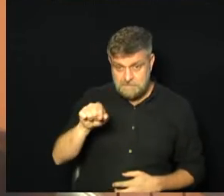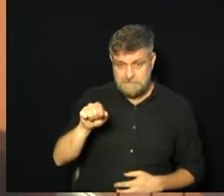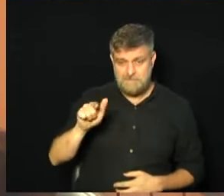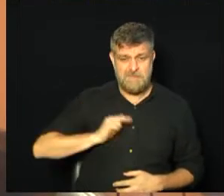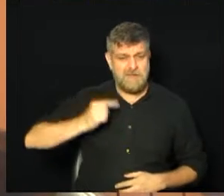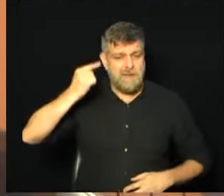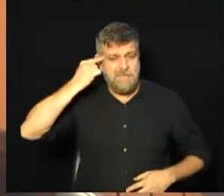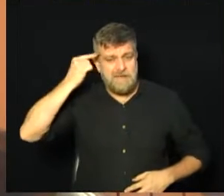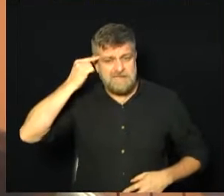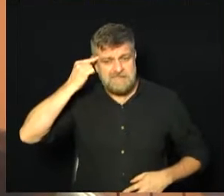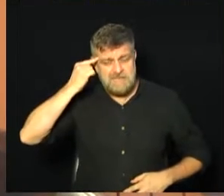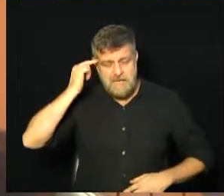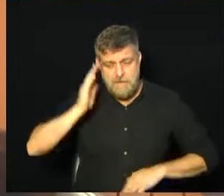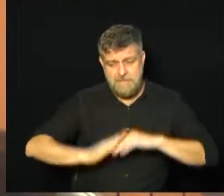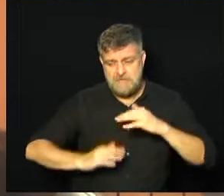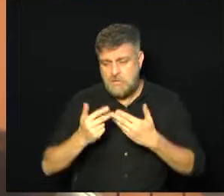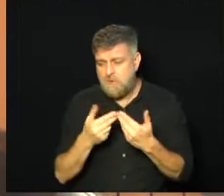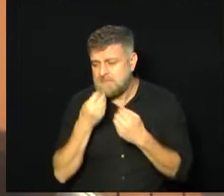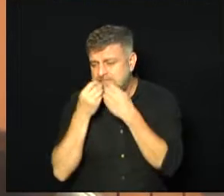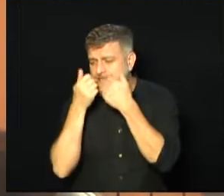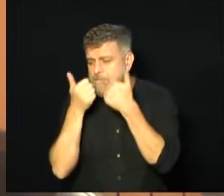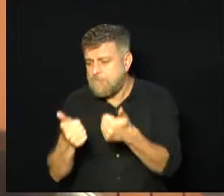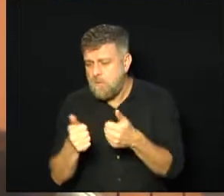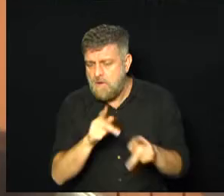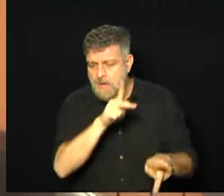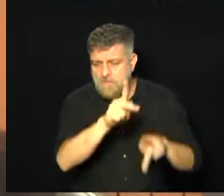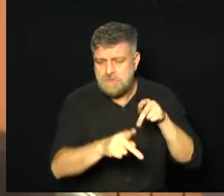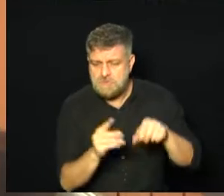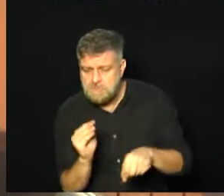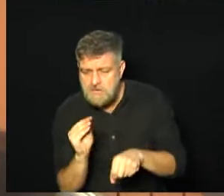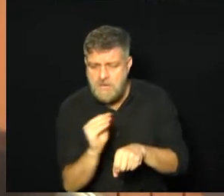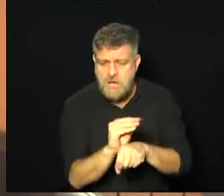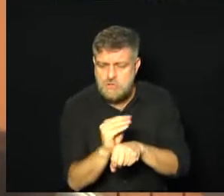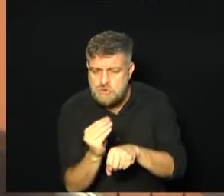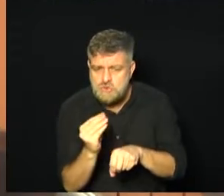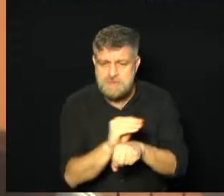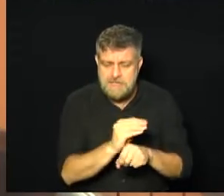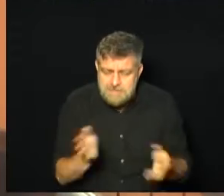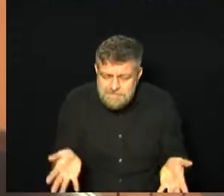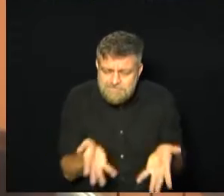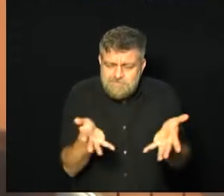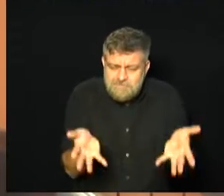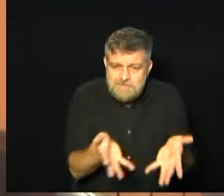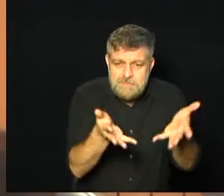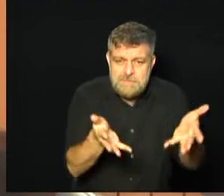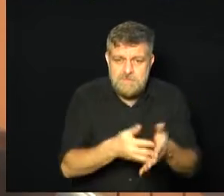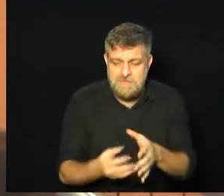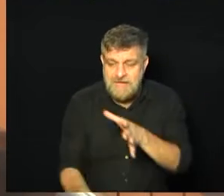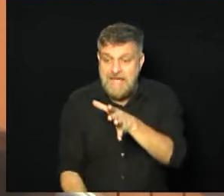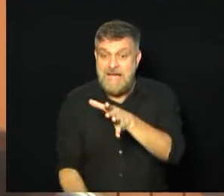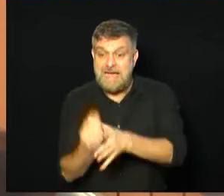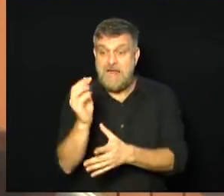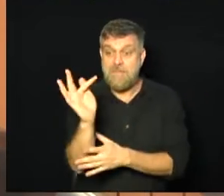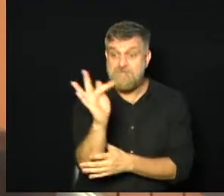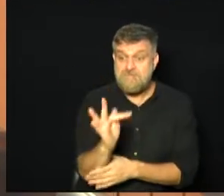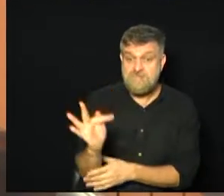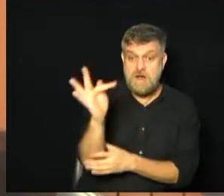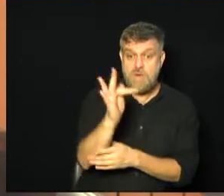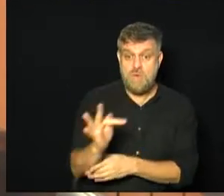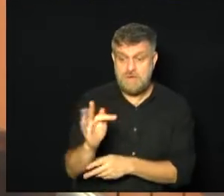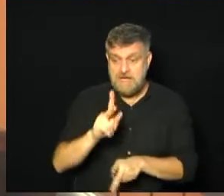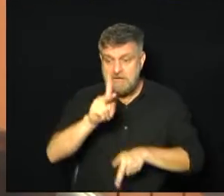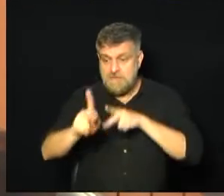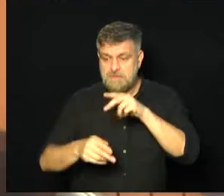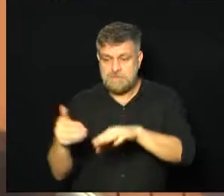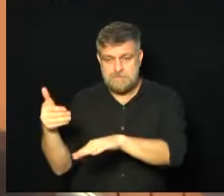pensa em fazer coisas boas para as pessoas, pensa em fazer universidade para as pessoas, pensa